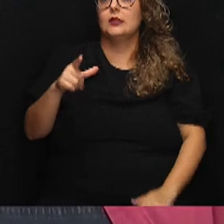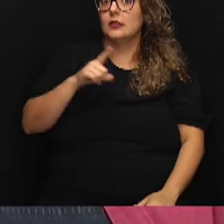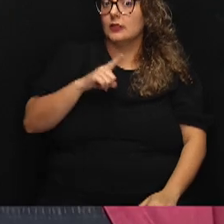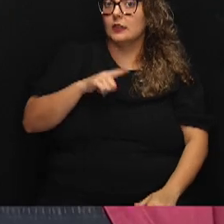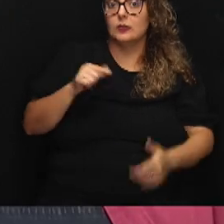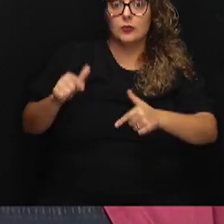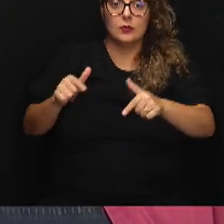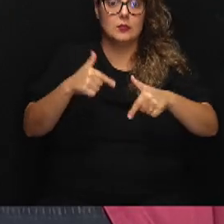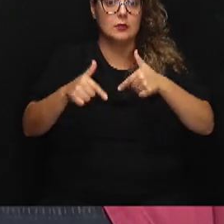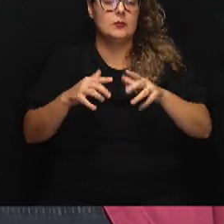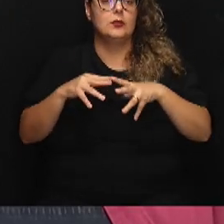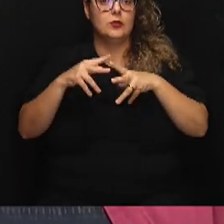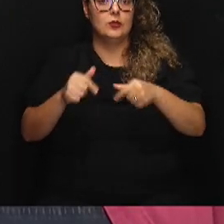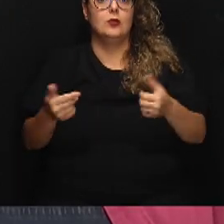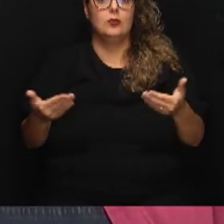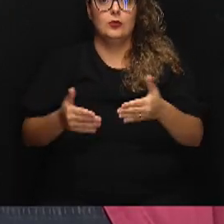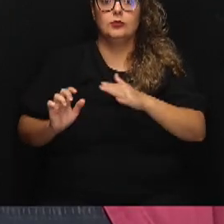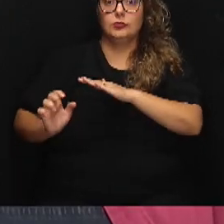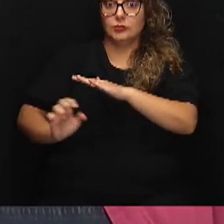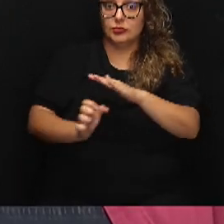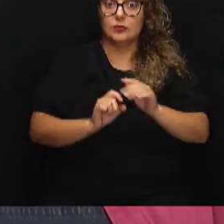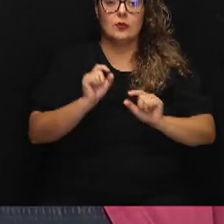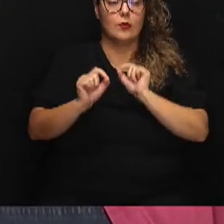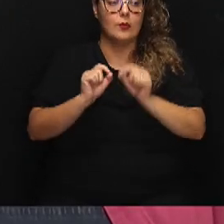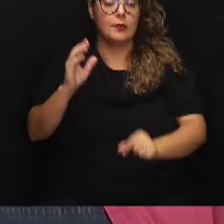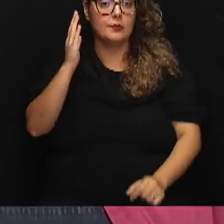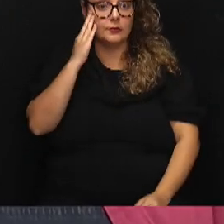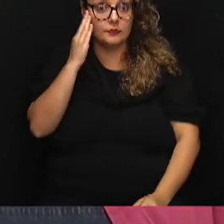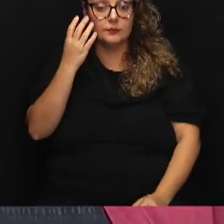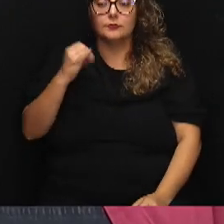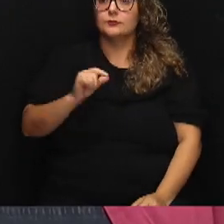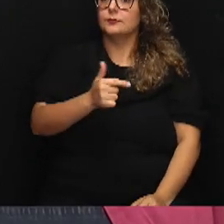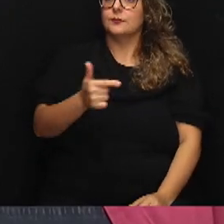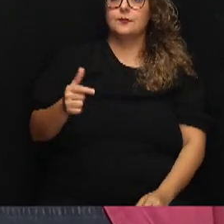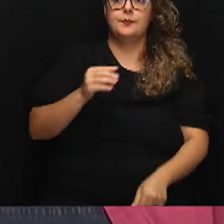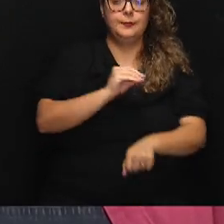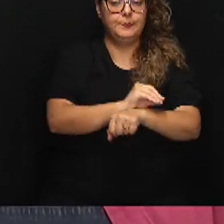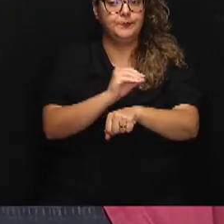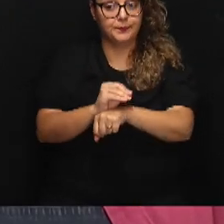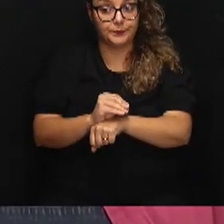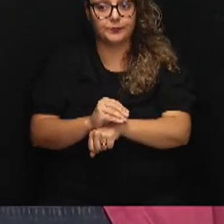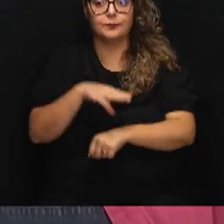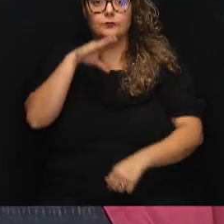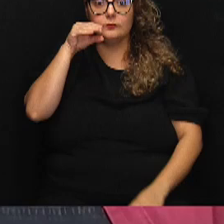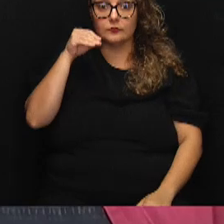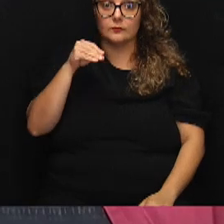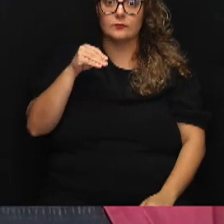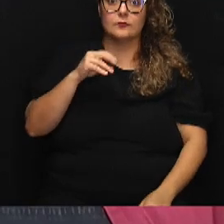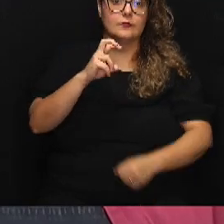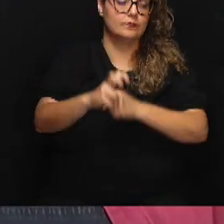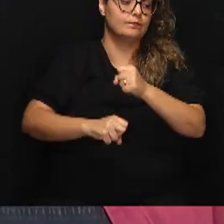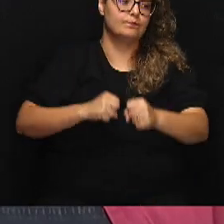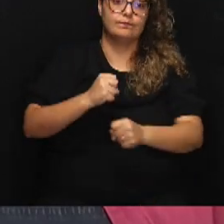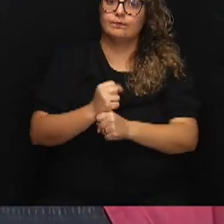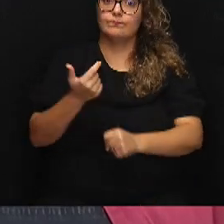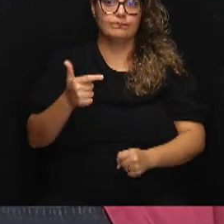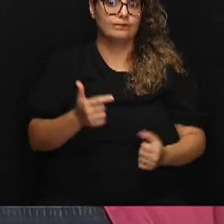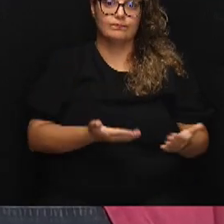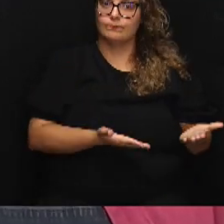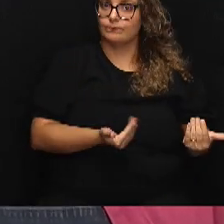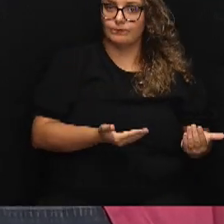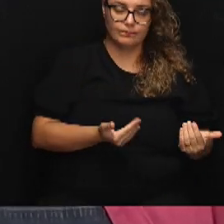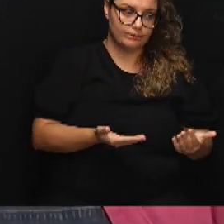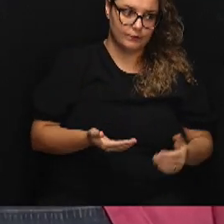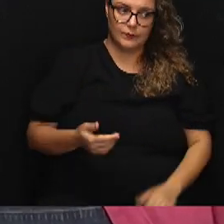porque hoje as empresas entenderam o quê? Se elas não cuidarem dos funcionários, daqui a 5 anos a gente não tem mão de obra.